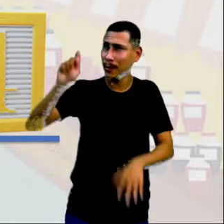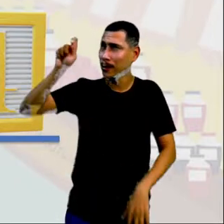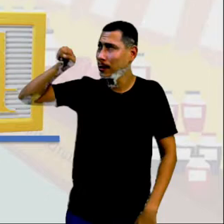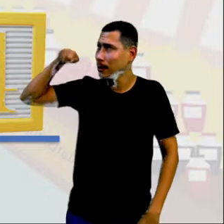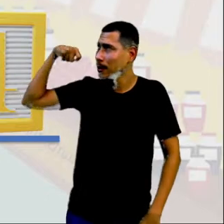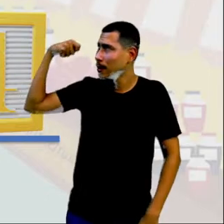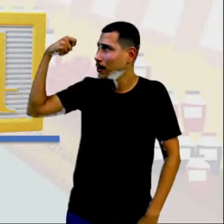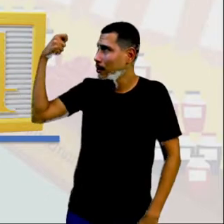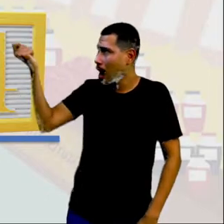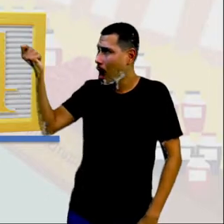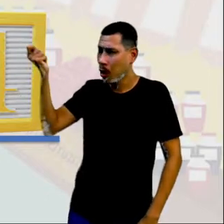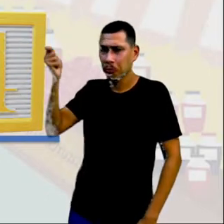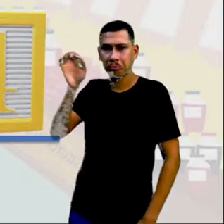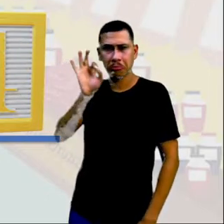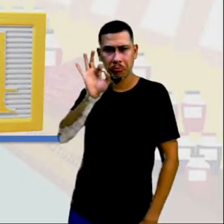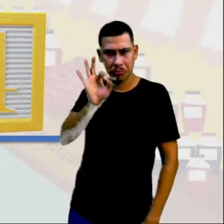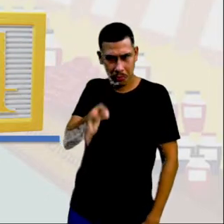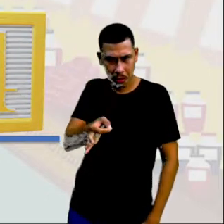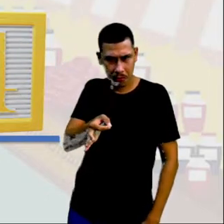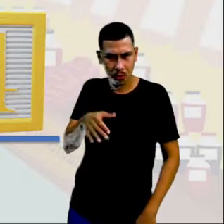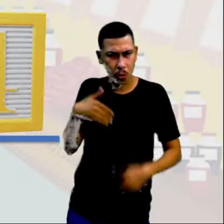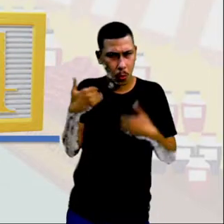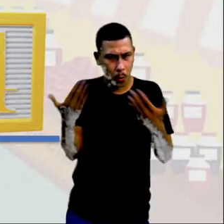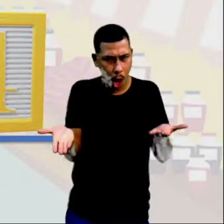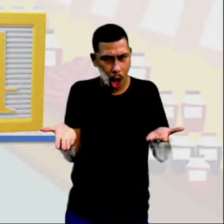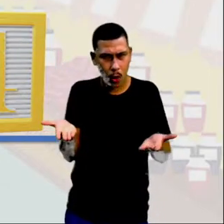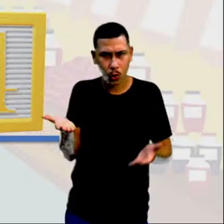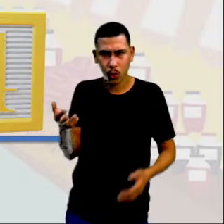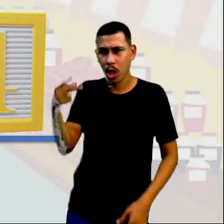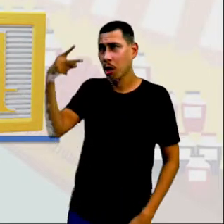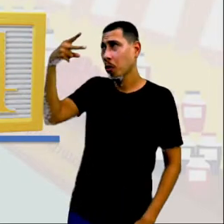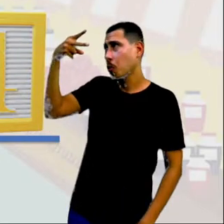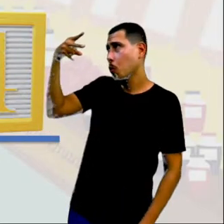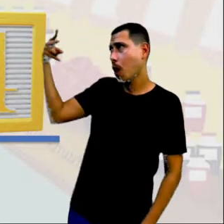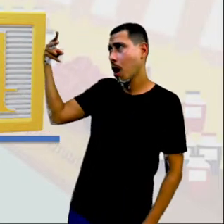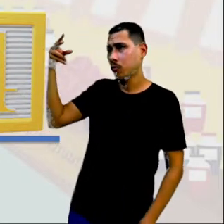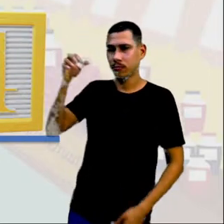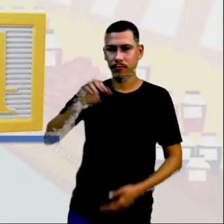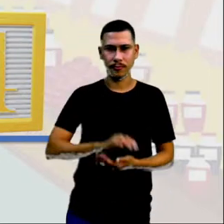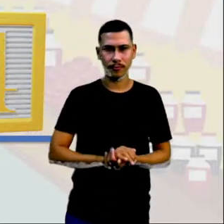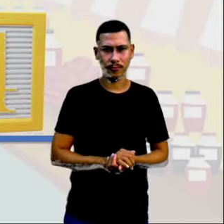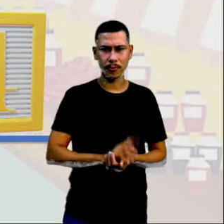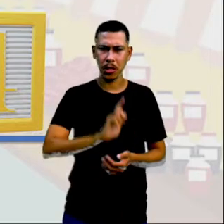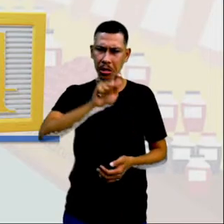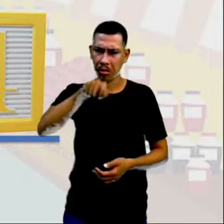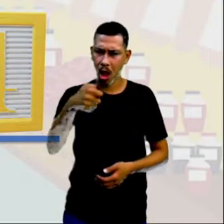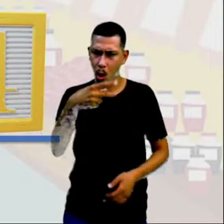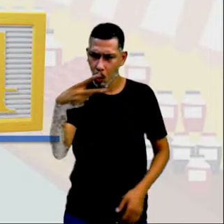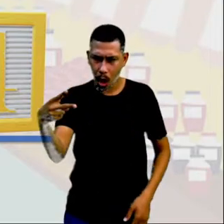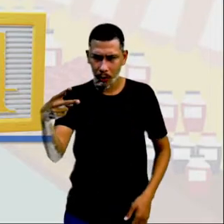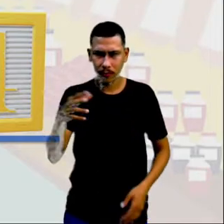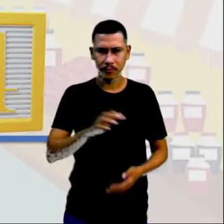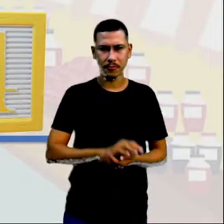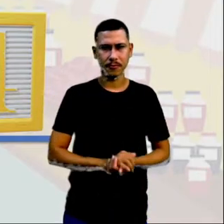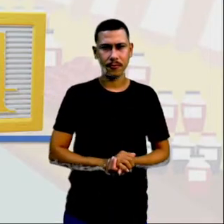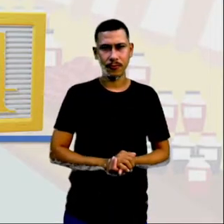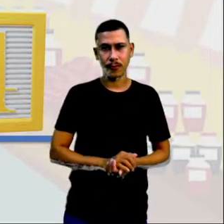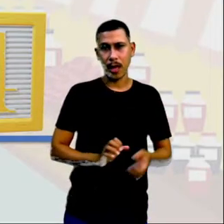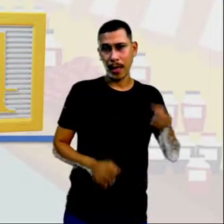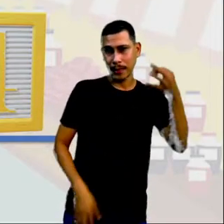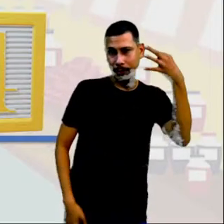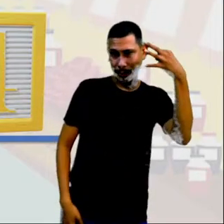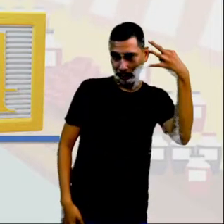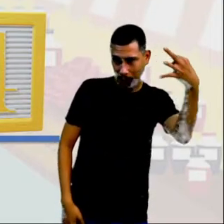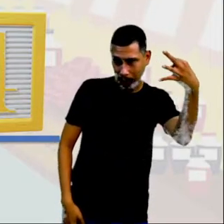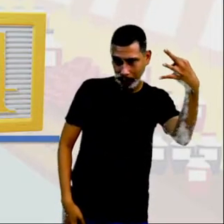igualdade? A gente representa com o símbolo do igual, tá certo? Que é esse símbolo daqui. Então, a gente pode dizer que